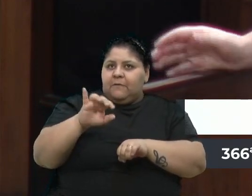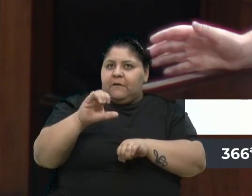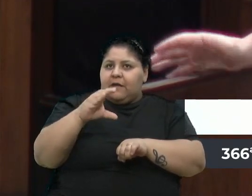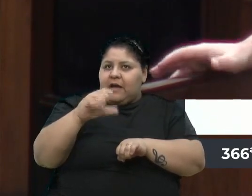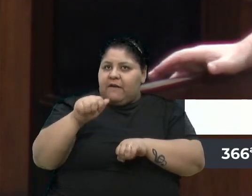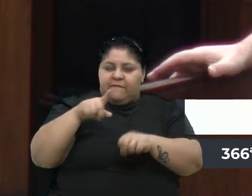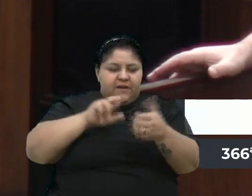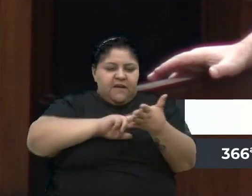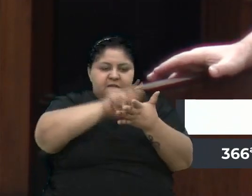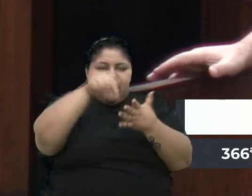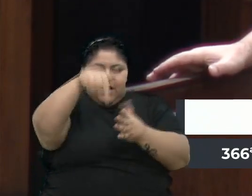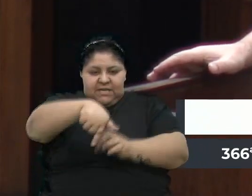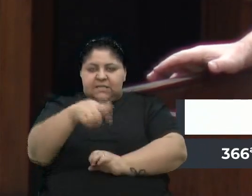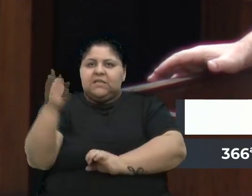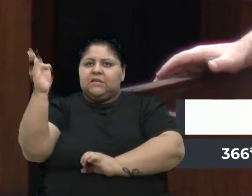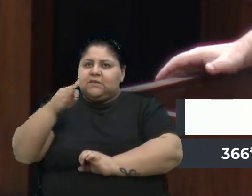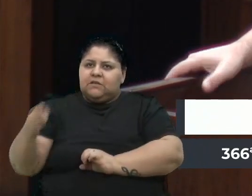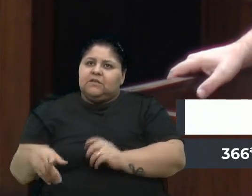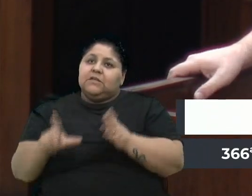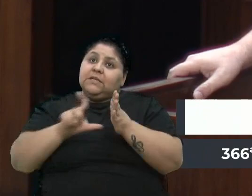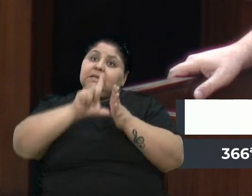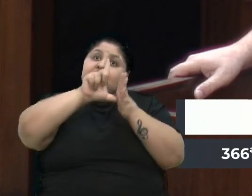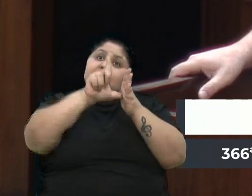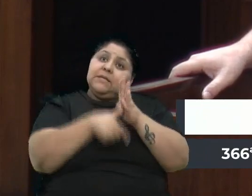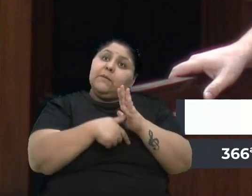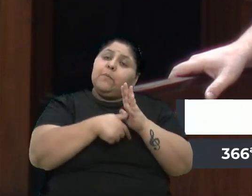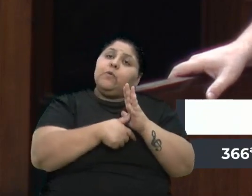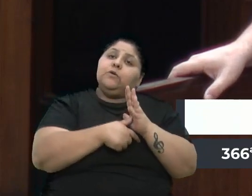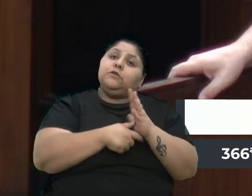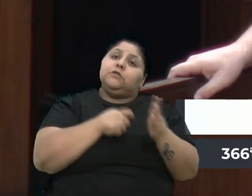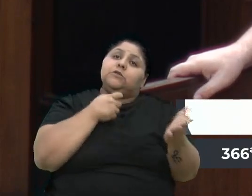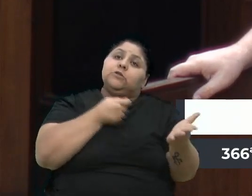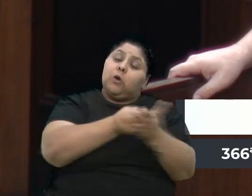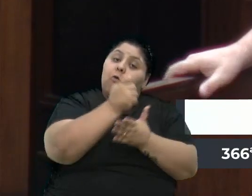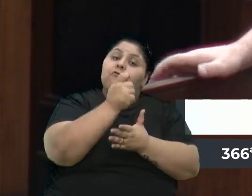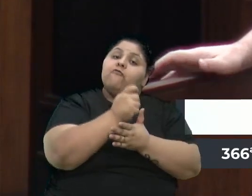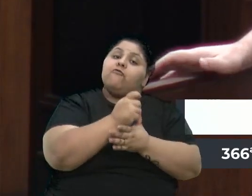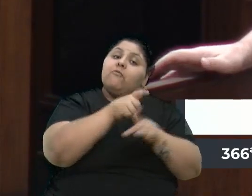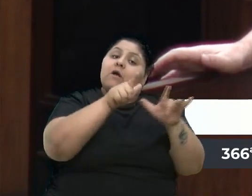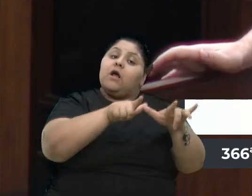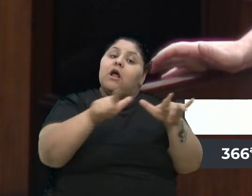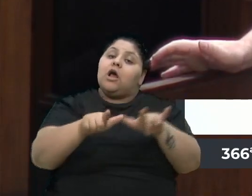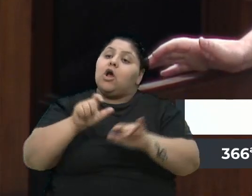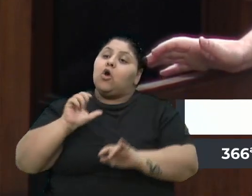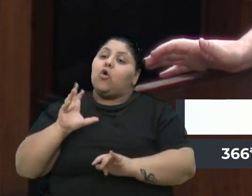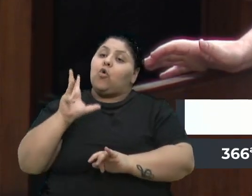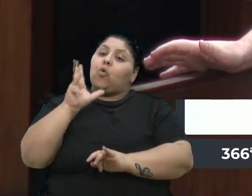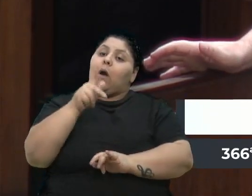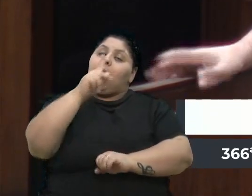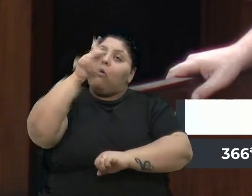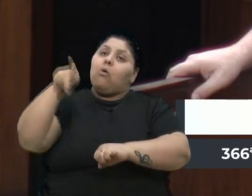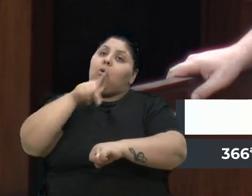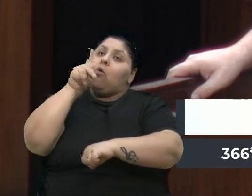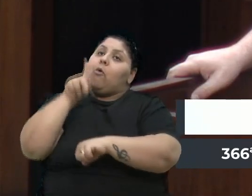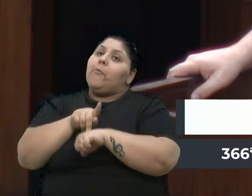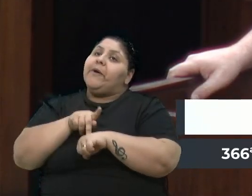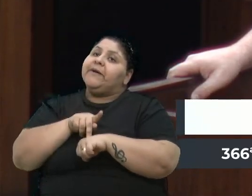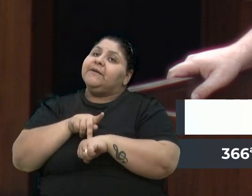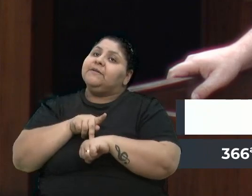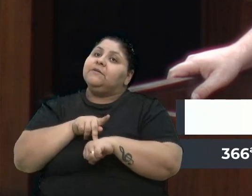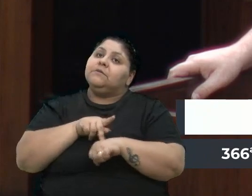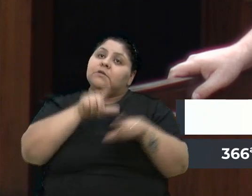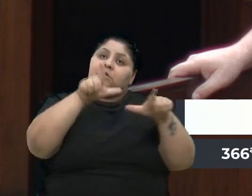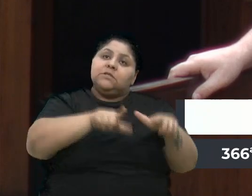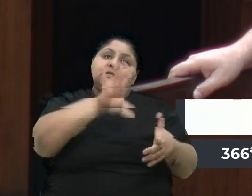Brasil, depois que a FIFA confirmar, no dia 18 de maio de 2024, qual país ou qual candidatura será a sede